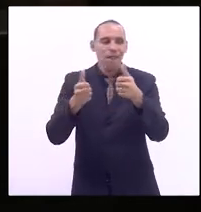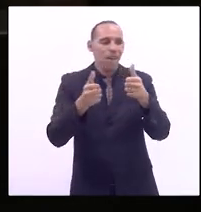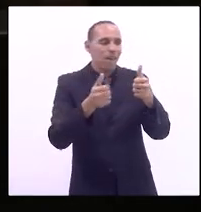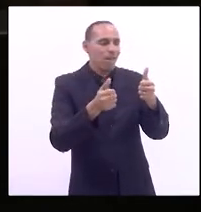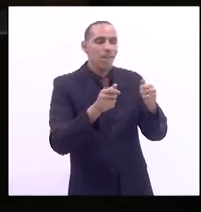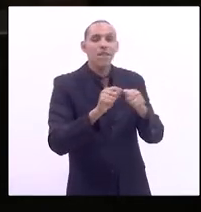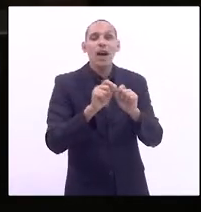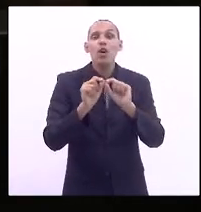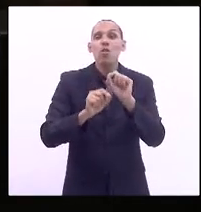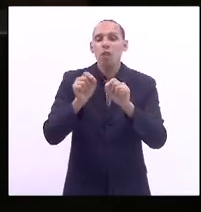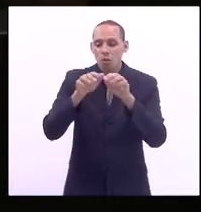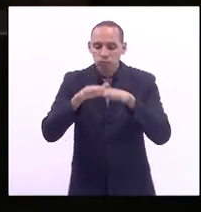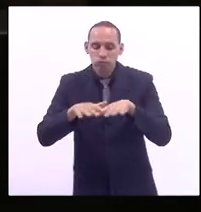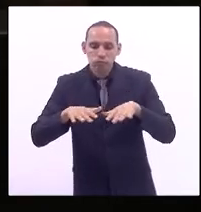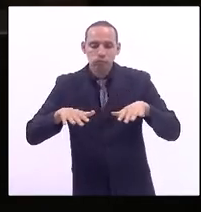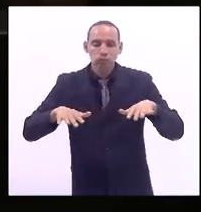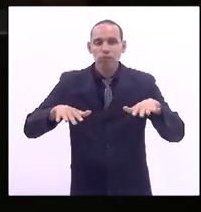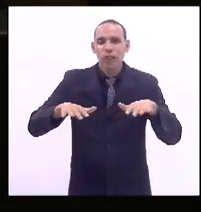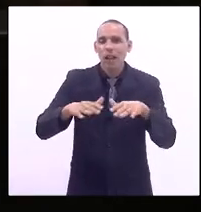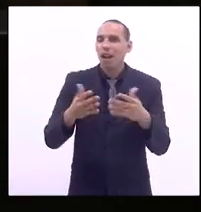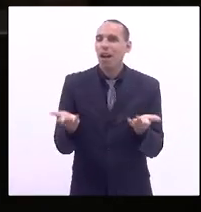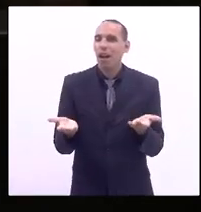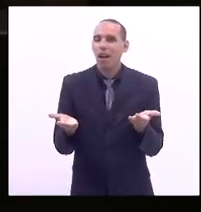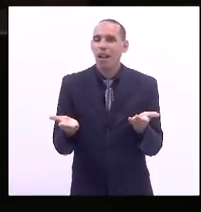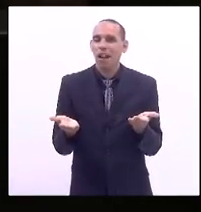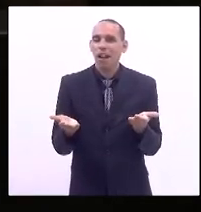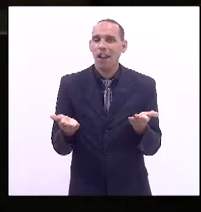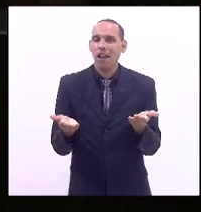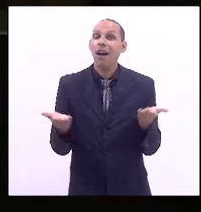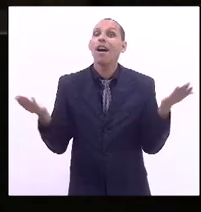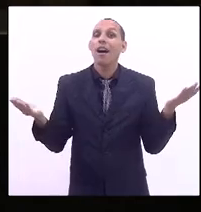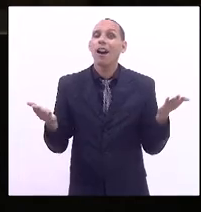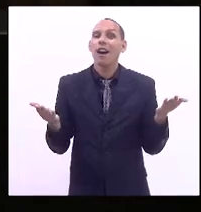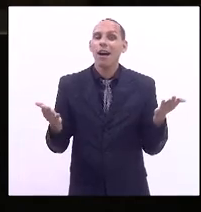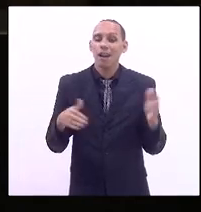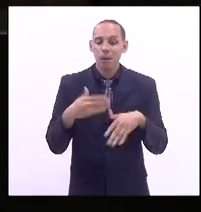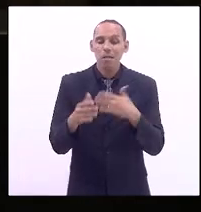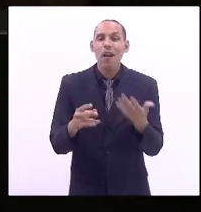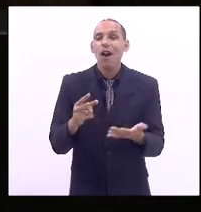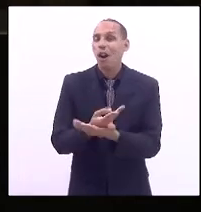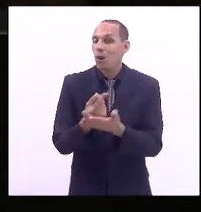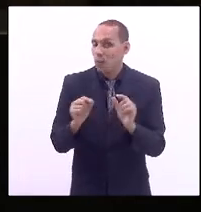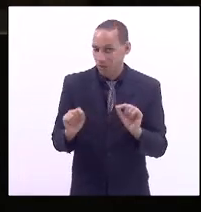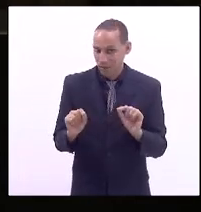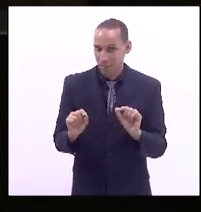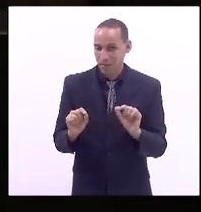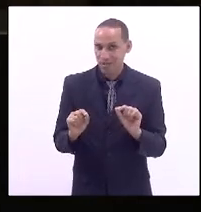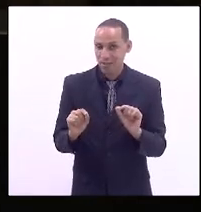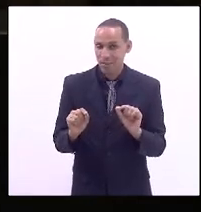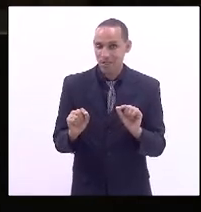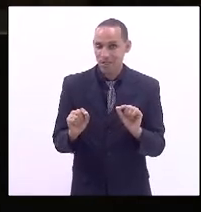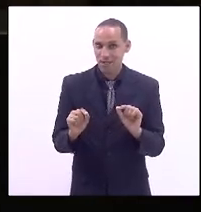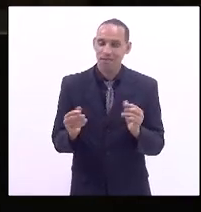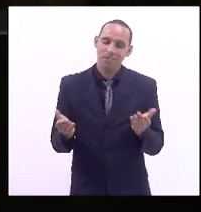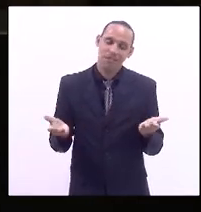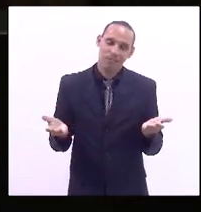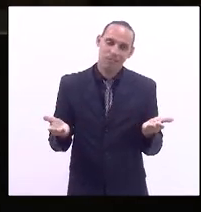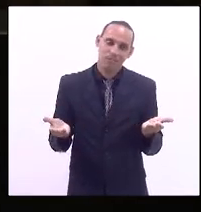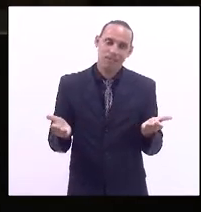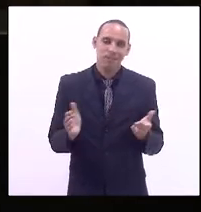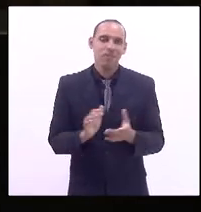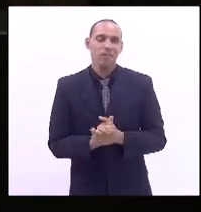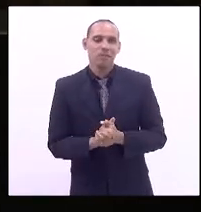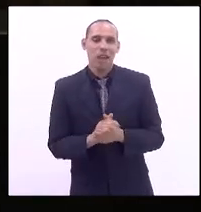naquele território Qual ação e aí o que que acontece vem se exatamente